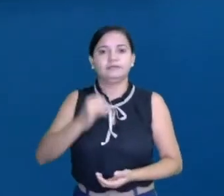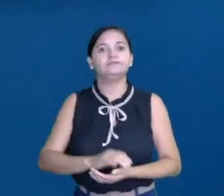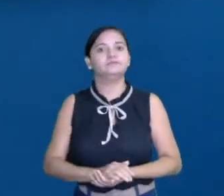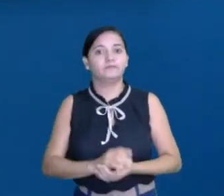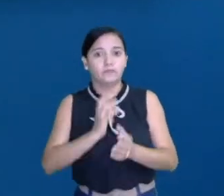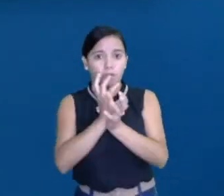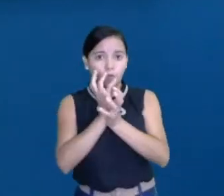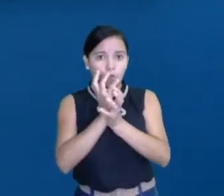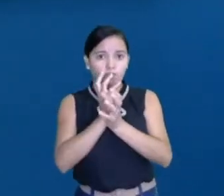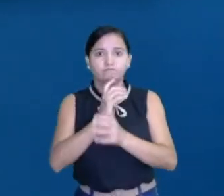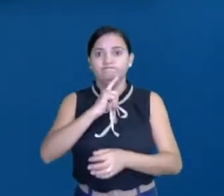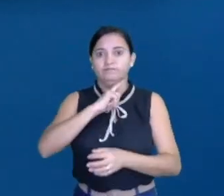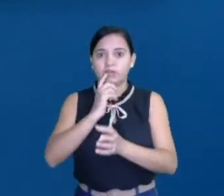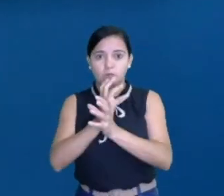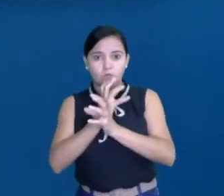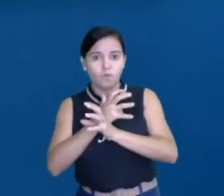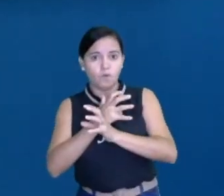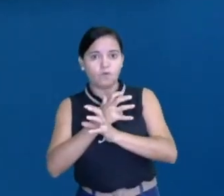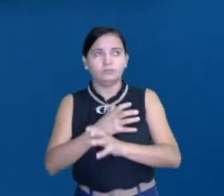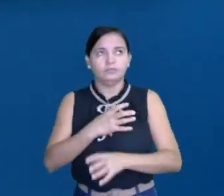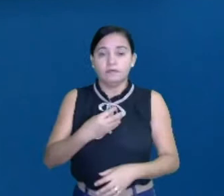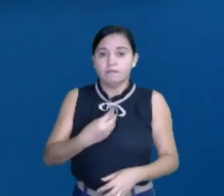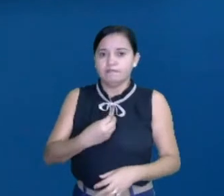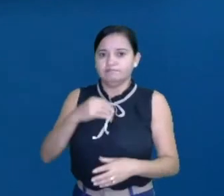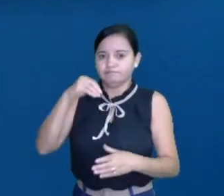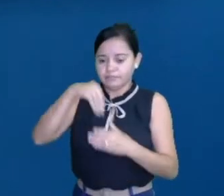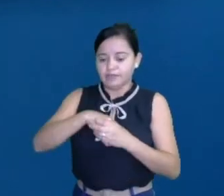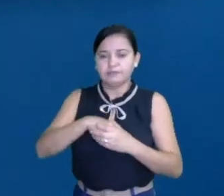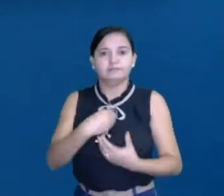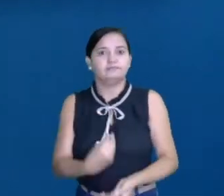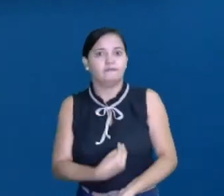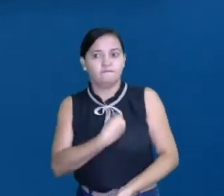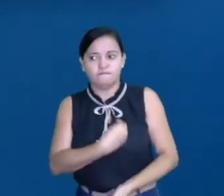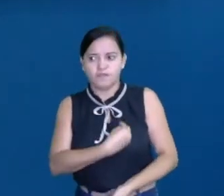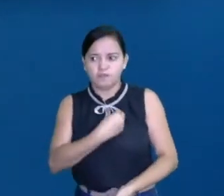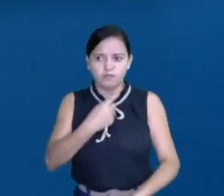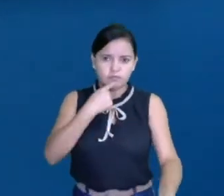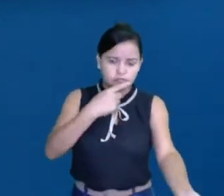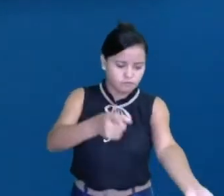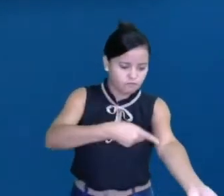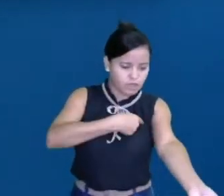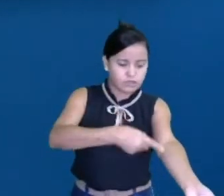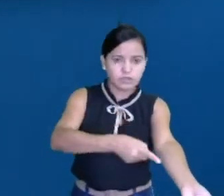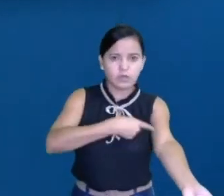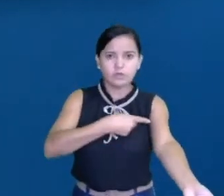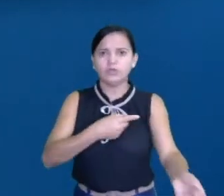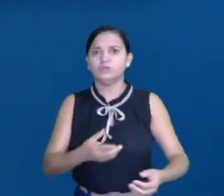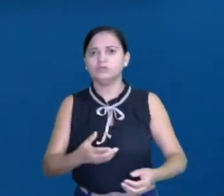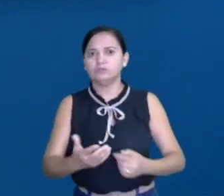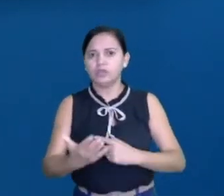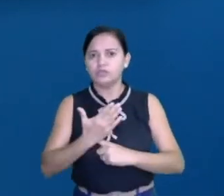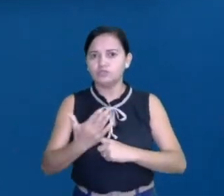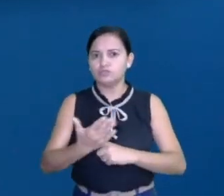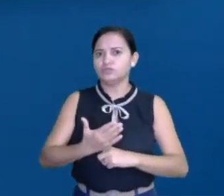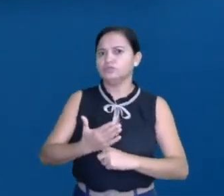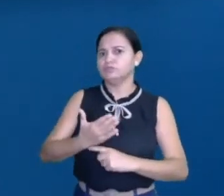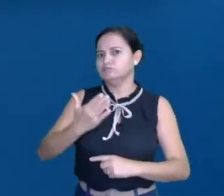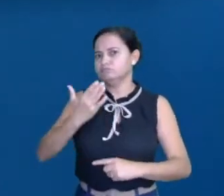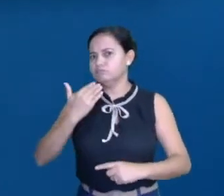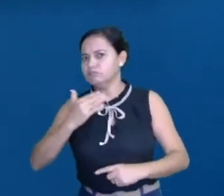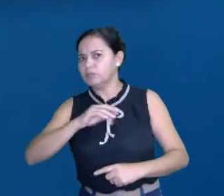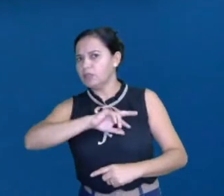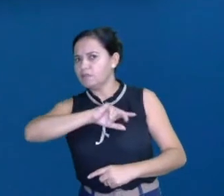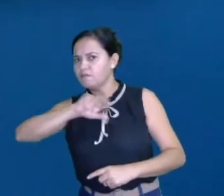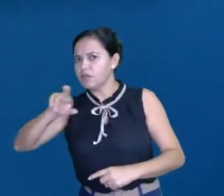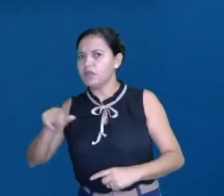o osso tem bastante vivo. Dentro do osso existem vasos sanguíneos que nutrem. E além disso, dentro do